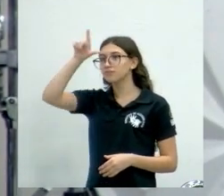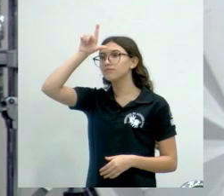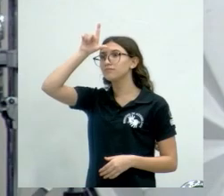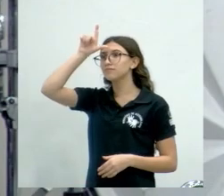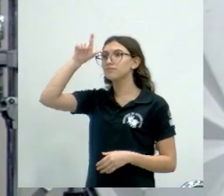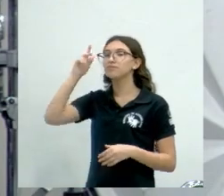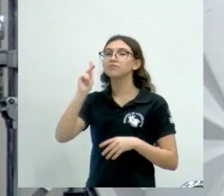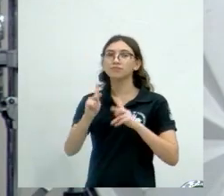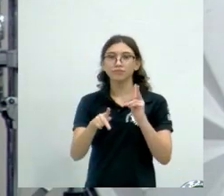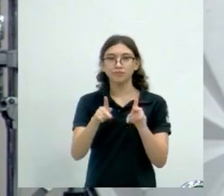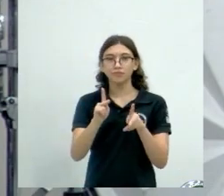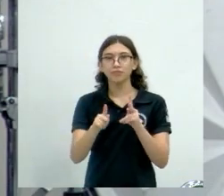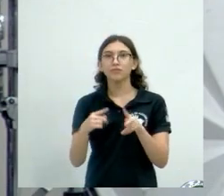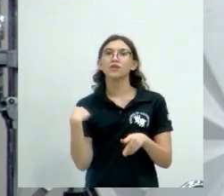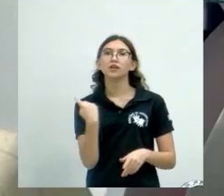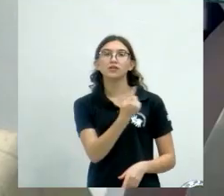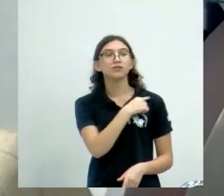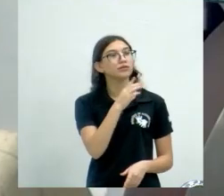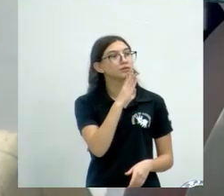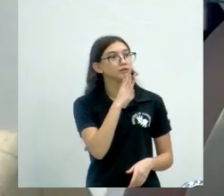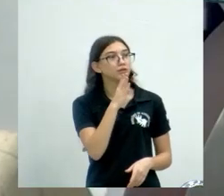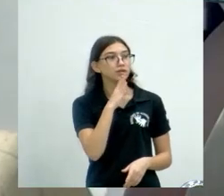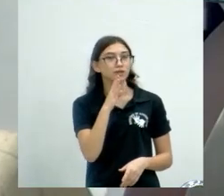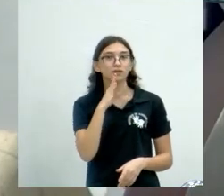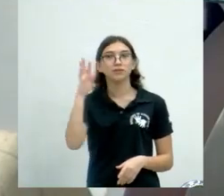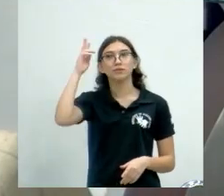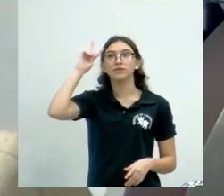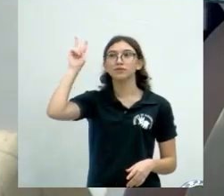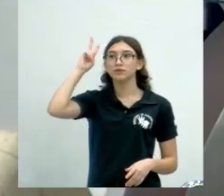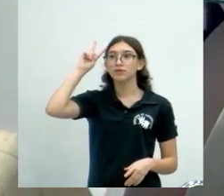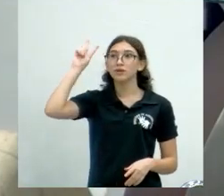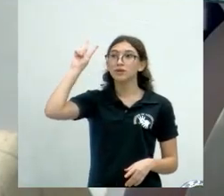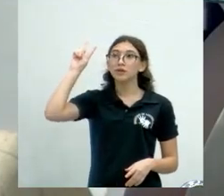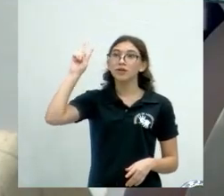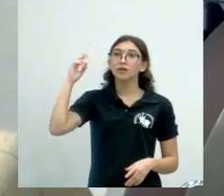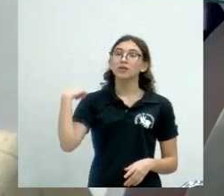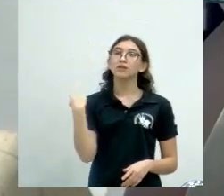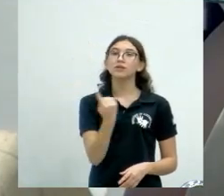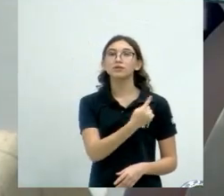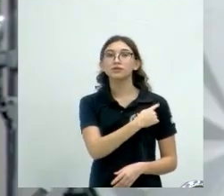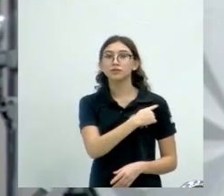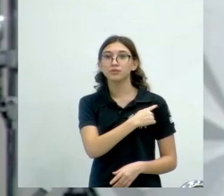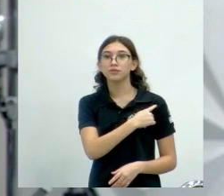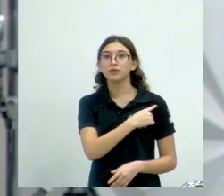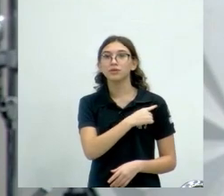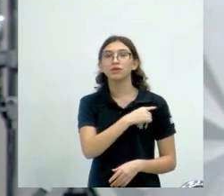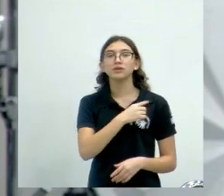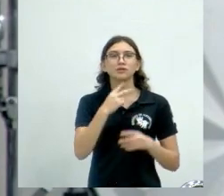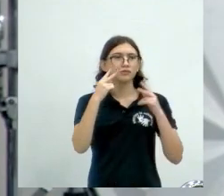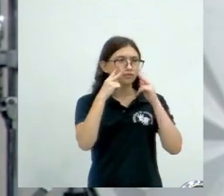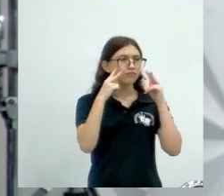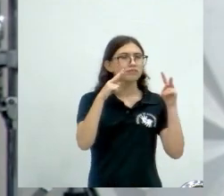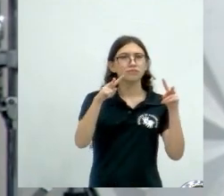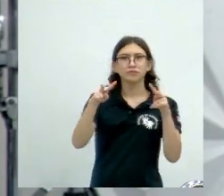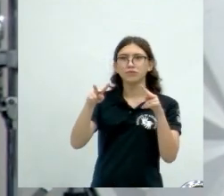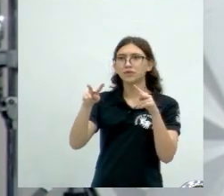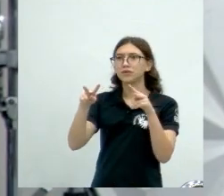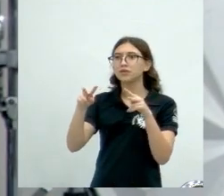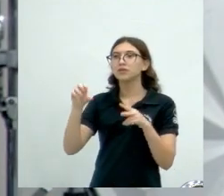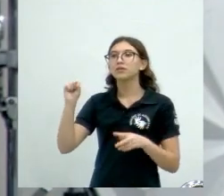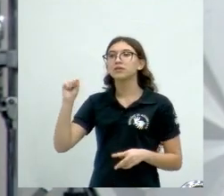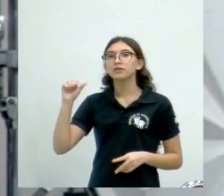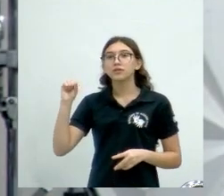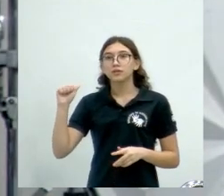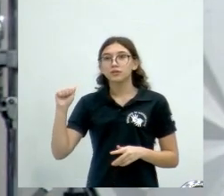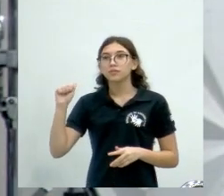E a gente conhece a história, a gente sabe que Salomão, ele, inclusive, é reconhecido como esse homem sábio. Né, como esse homem em que